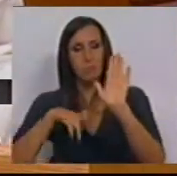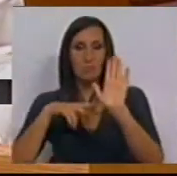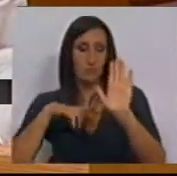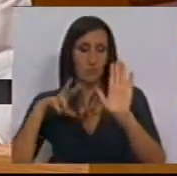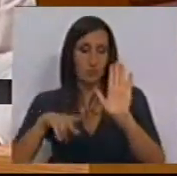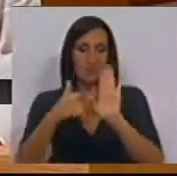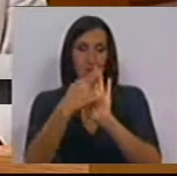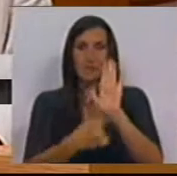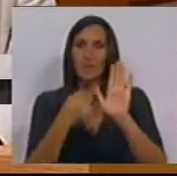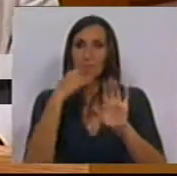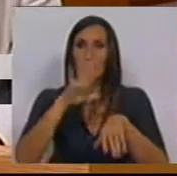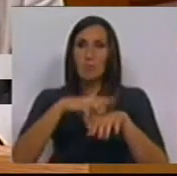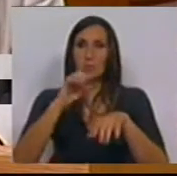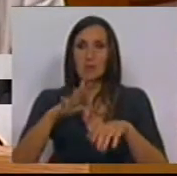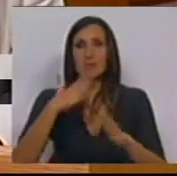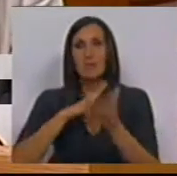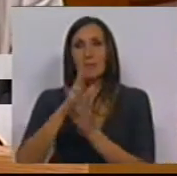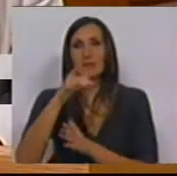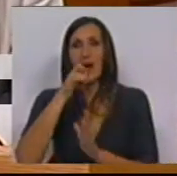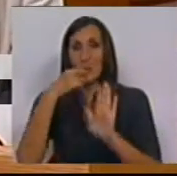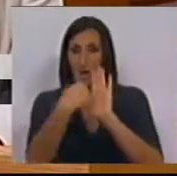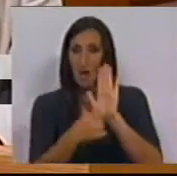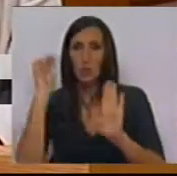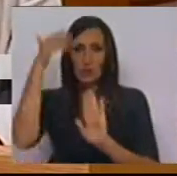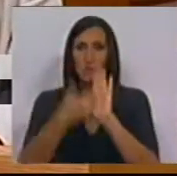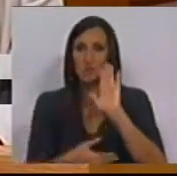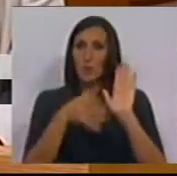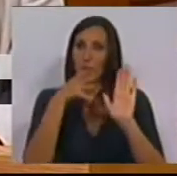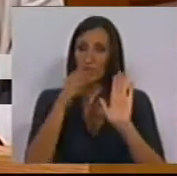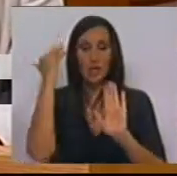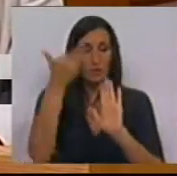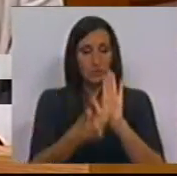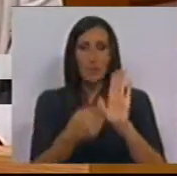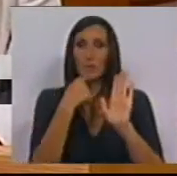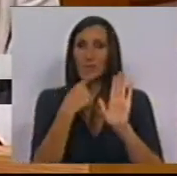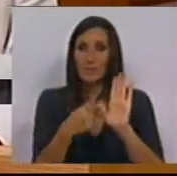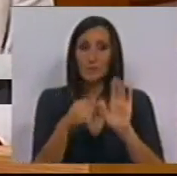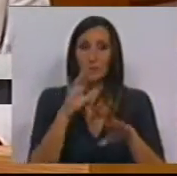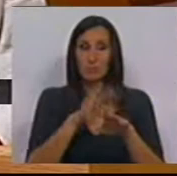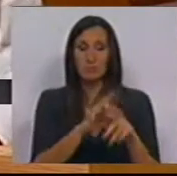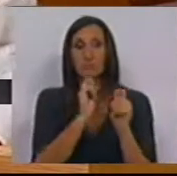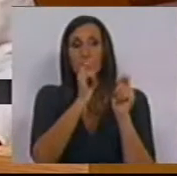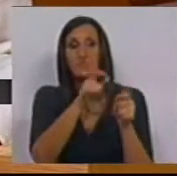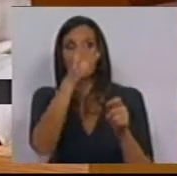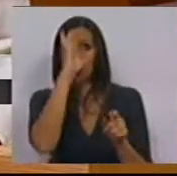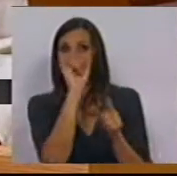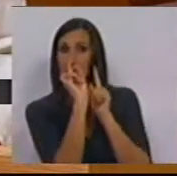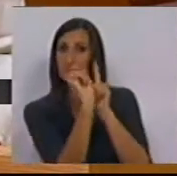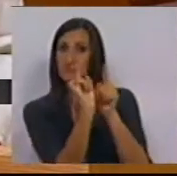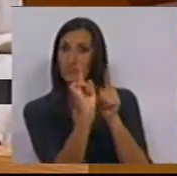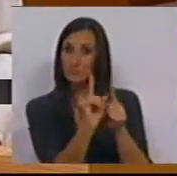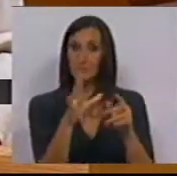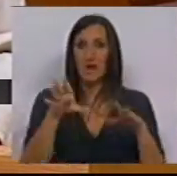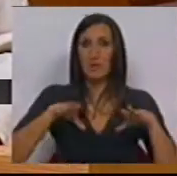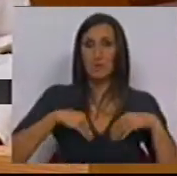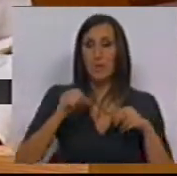Portuguesa quanto ao domínio da água. Constituição que consagra que é incumbência prioritária do Estado a